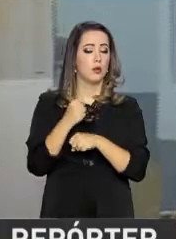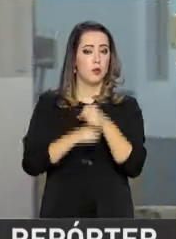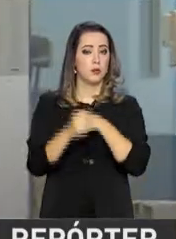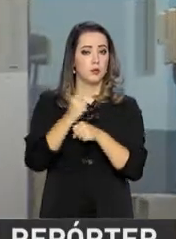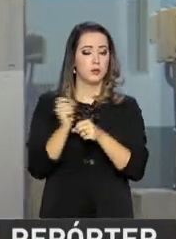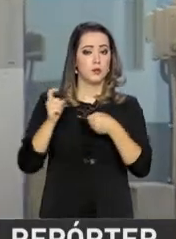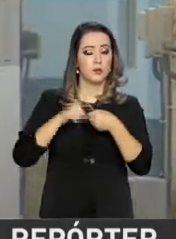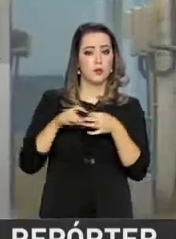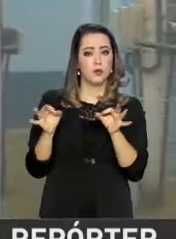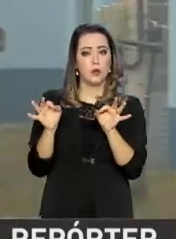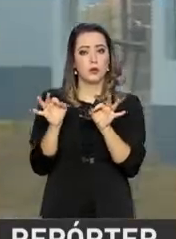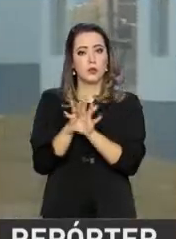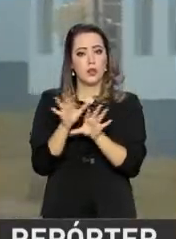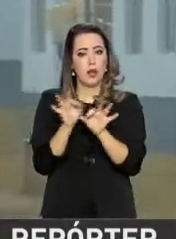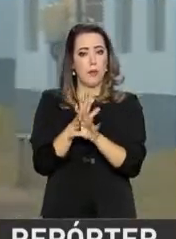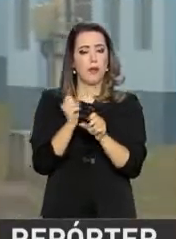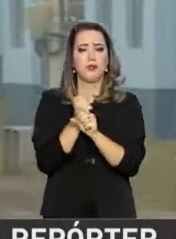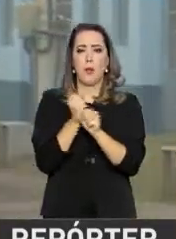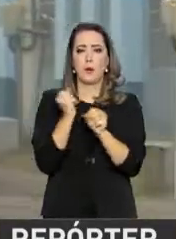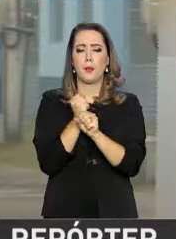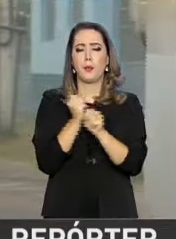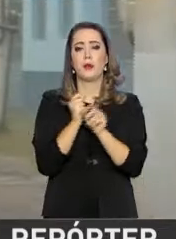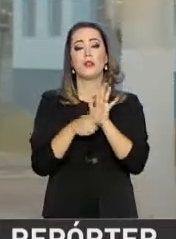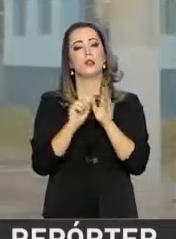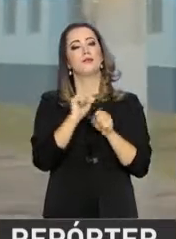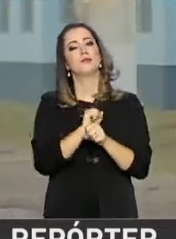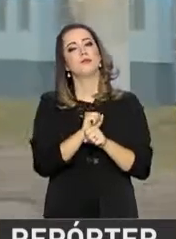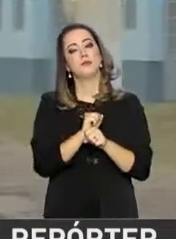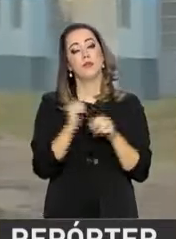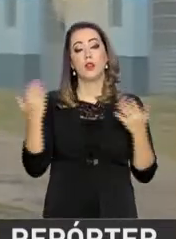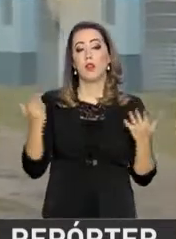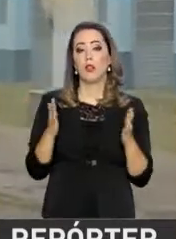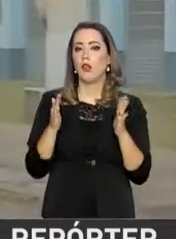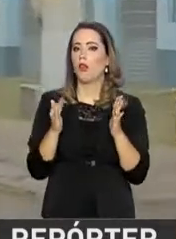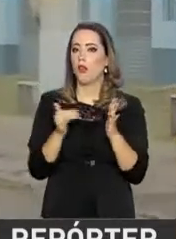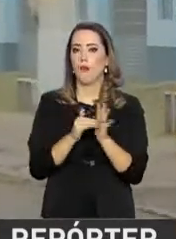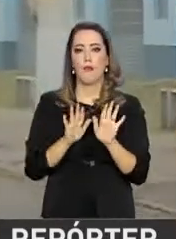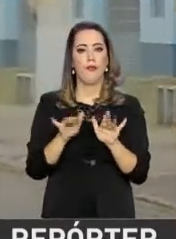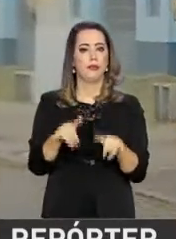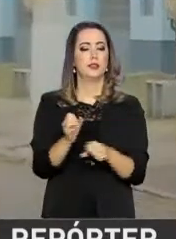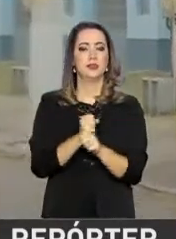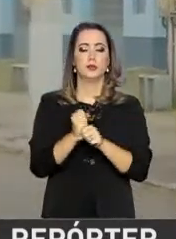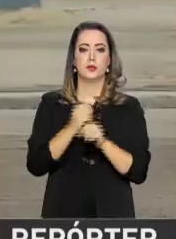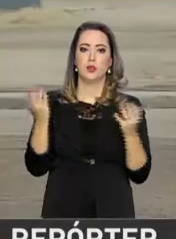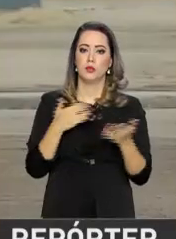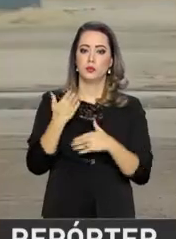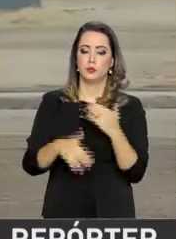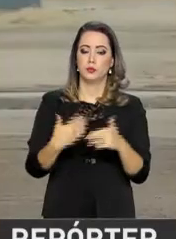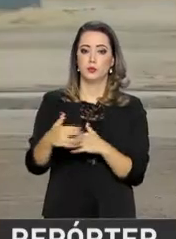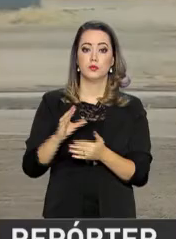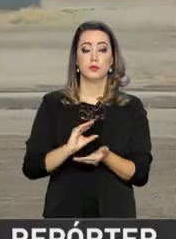e concluir mais de sete mil obras que estavam paradas até o fim do ano dentro do agora é avançar